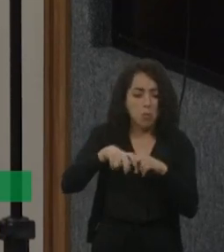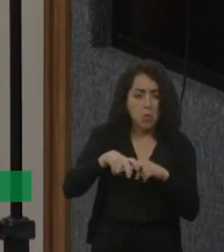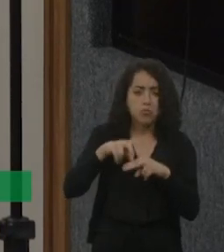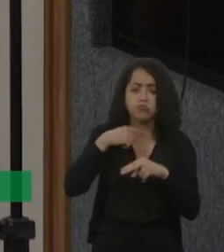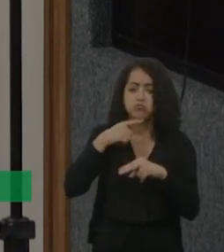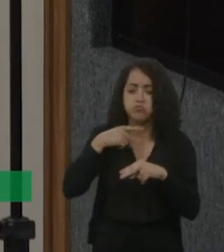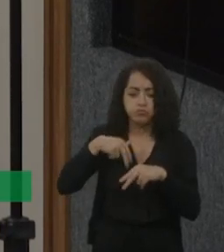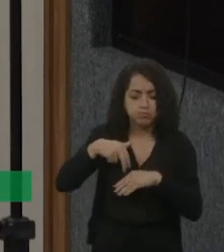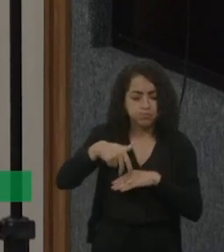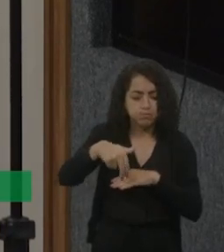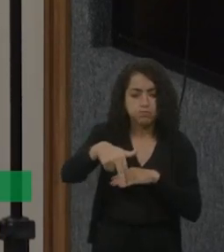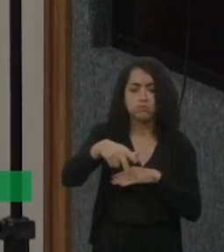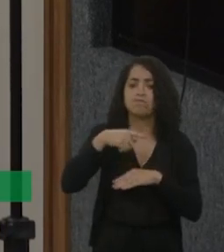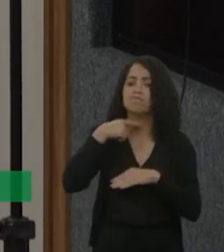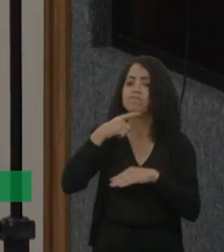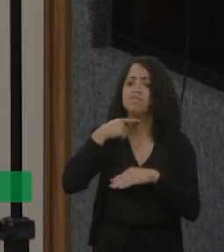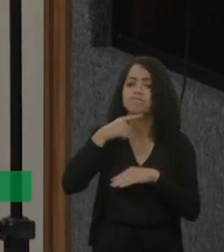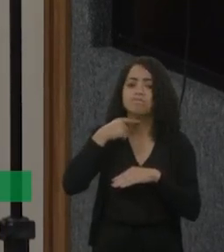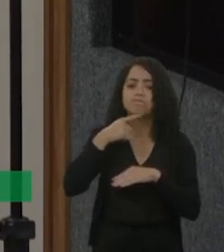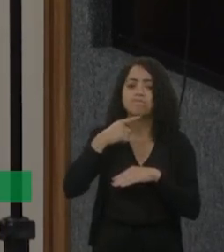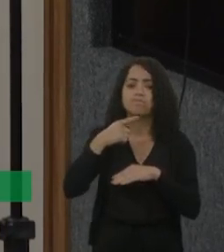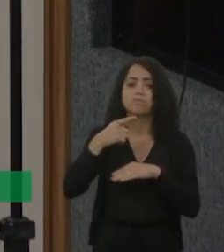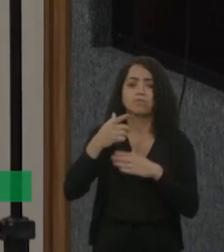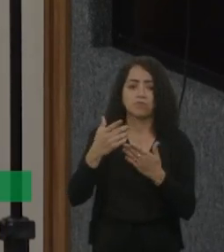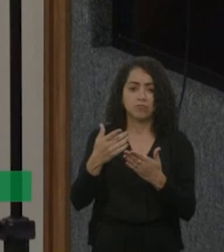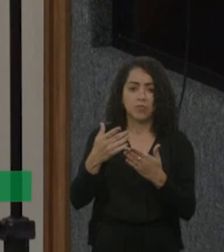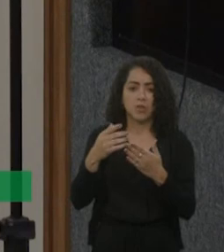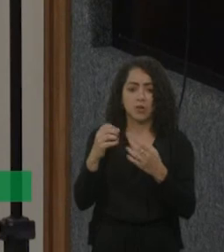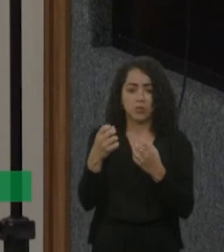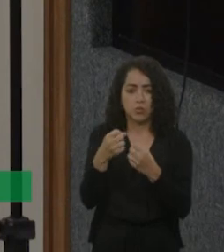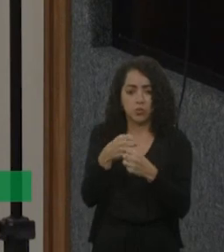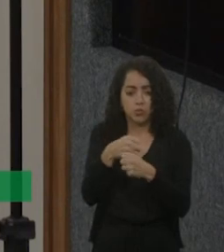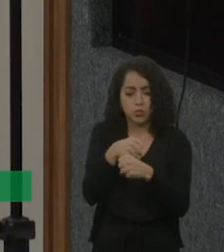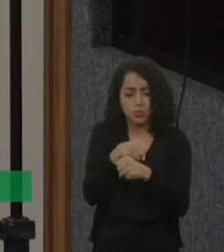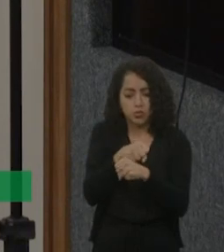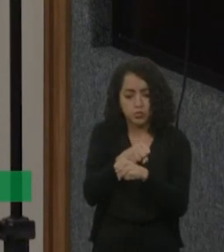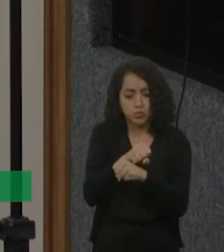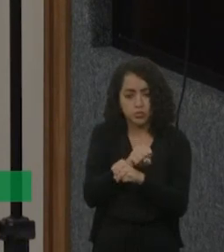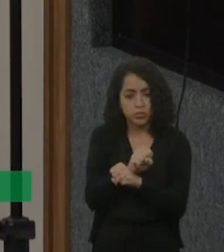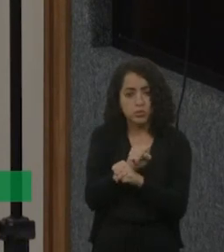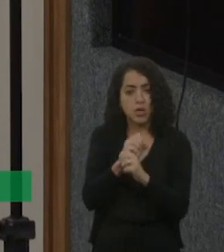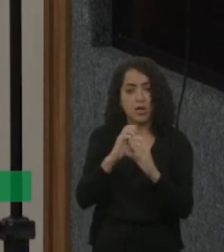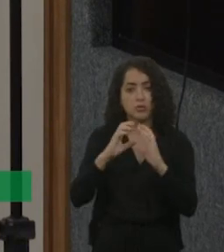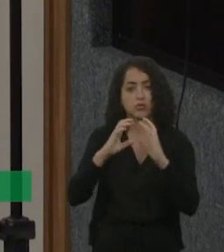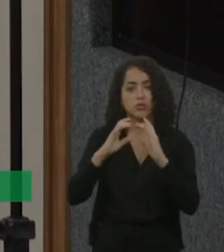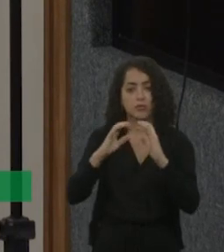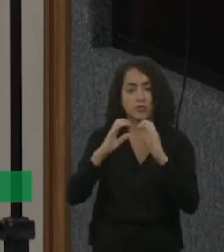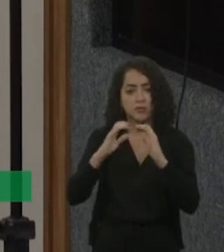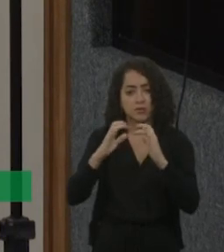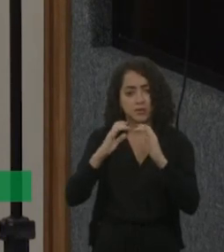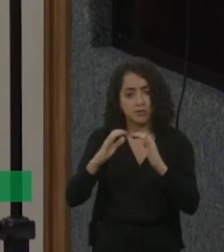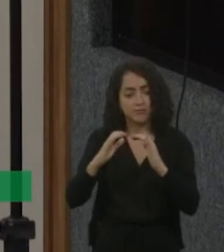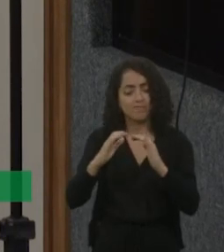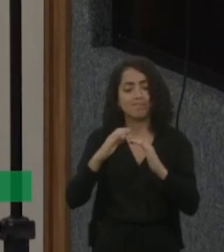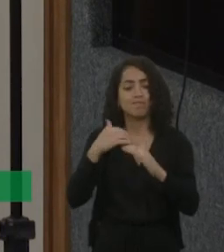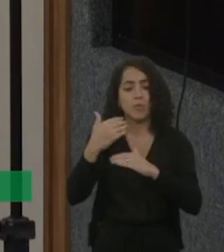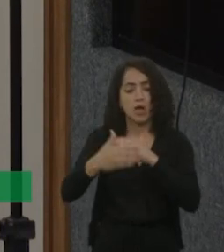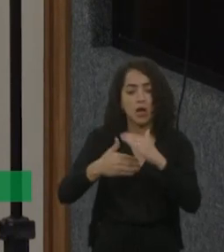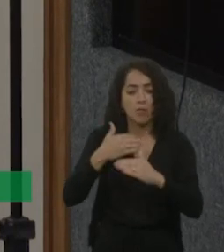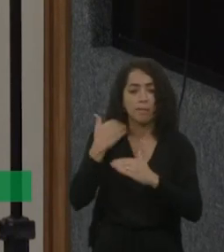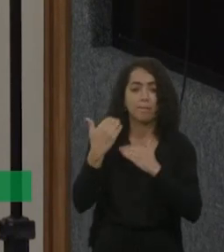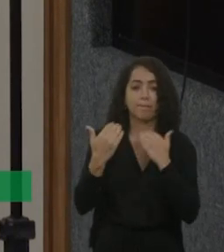andar, e ela faz uma involução com atrofia cerebral progressiva, gerando, inclusive, a mortalidade alta.